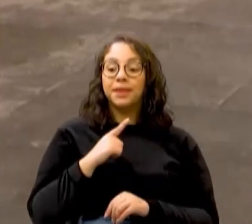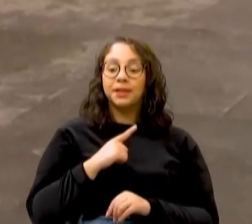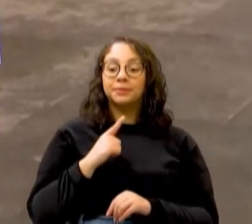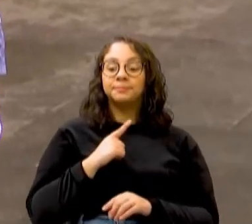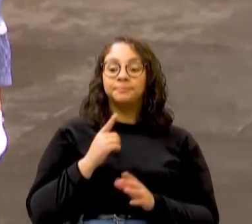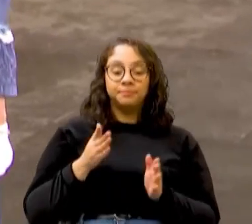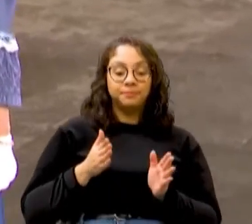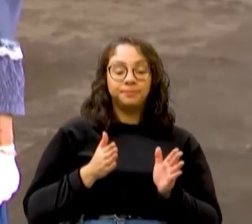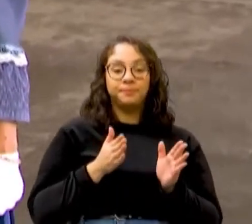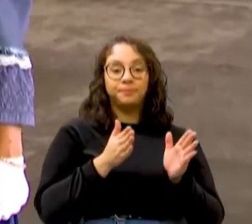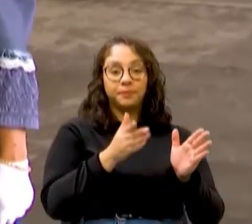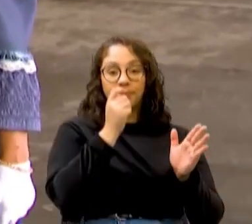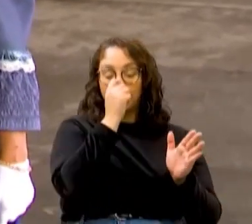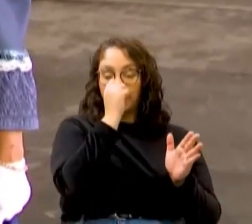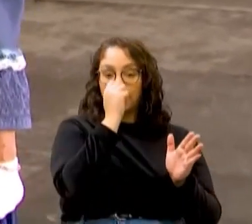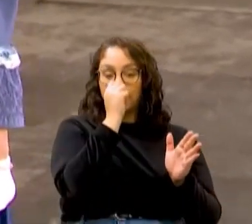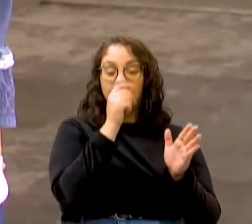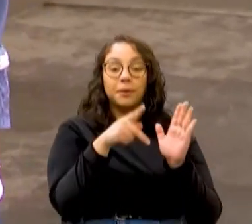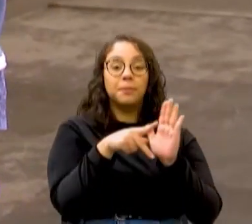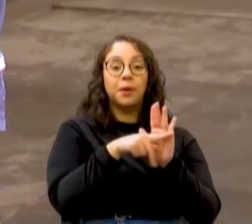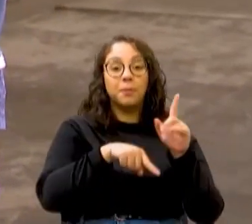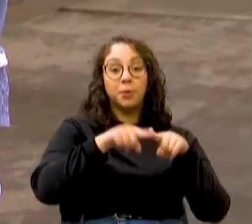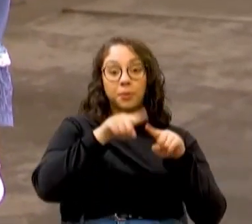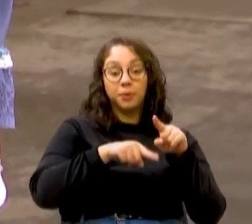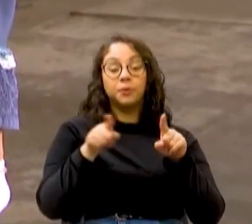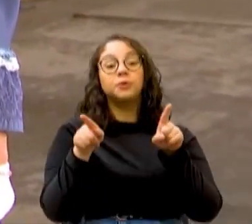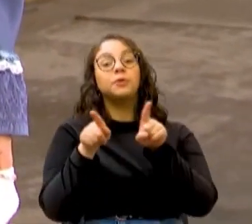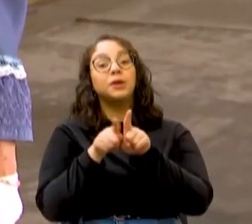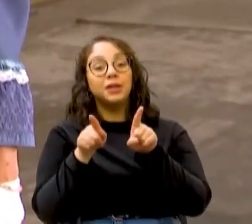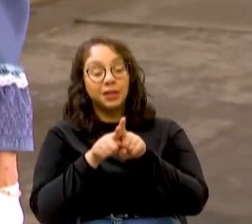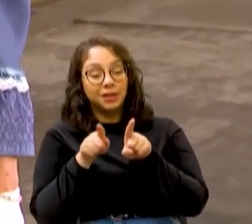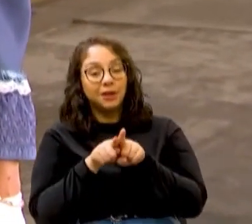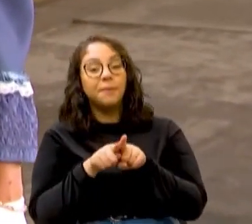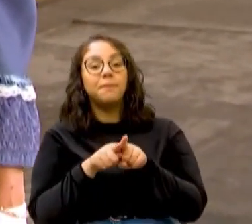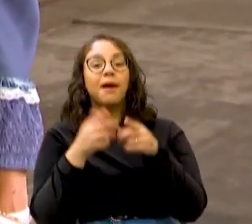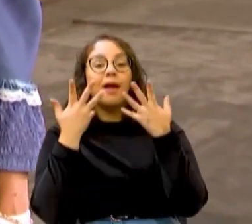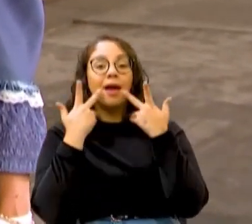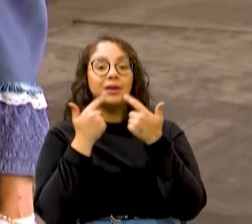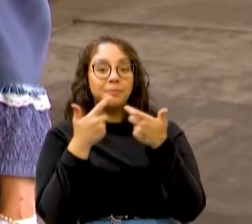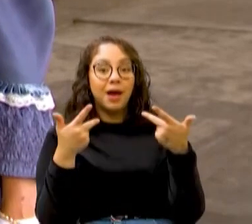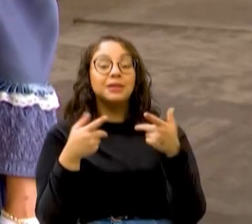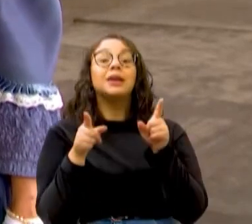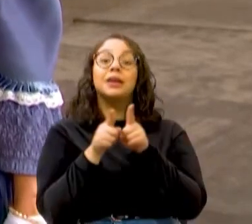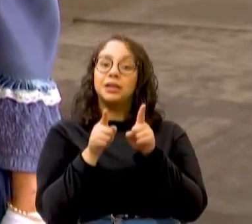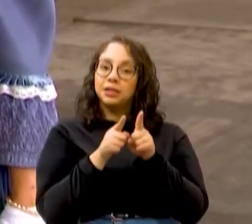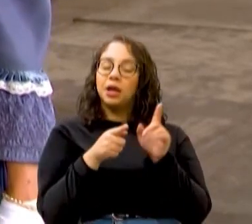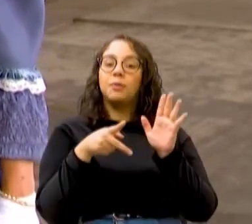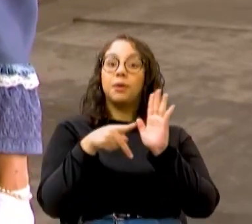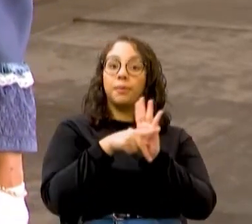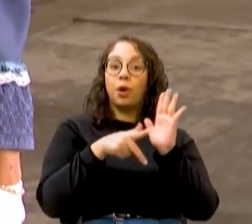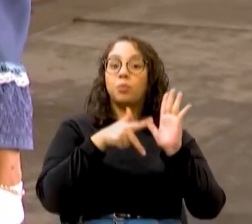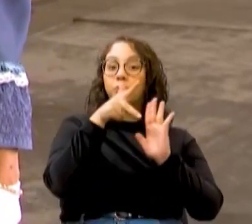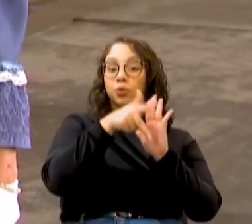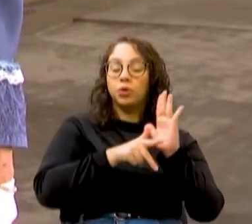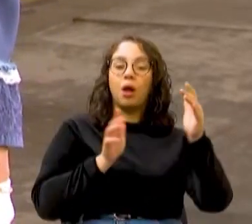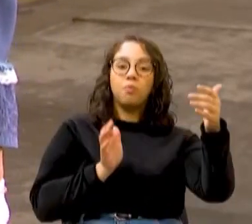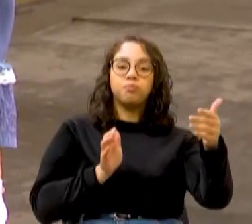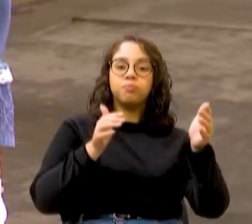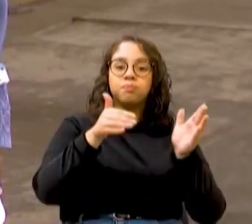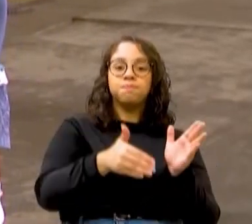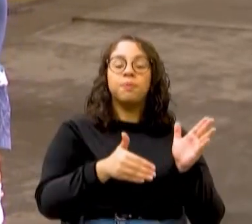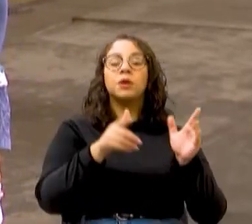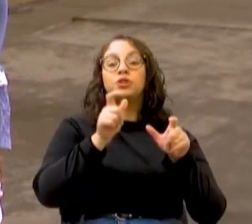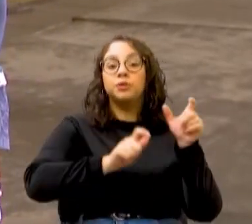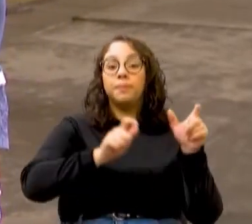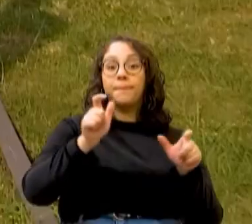tínhamos vagões que transportavam cargas e animais e carro de passageiros onde chegavam Barões baronesas e o público